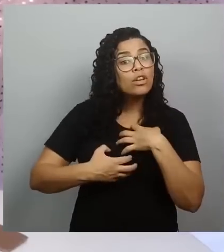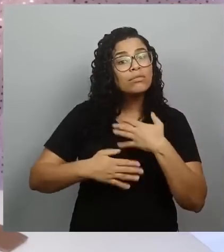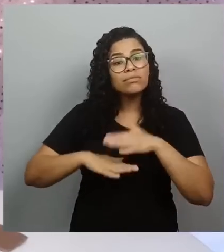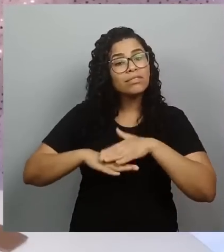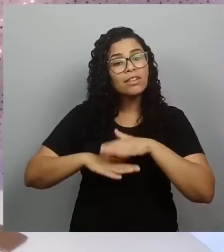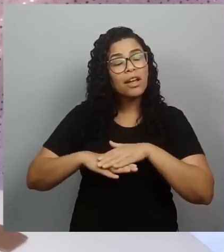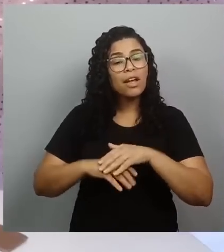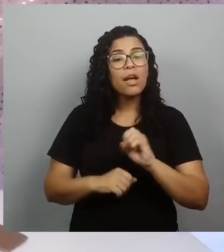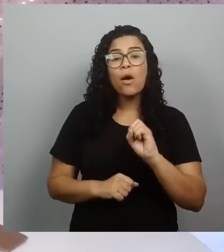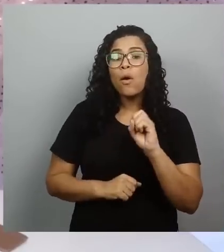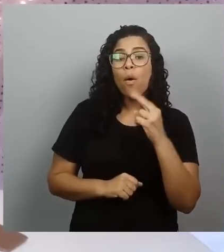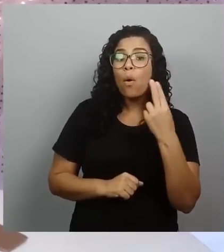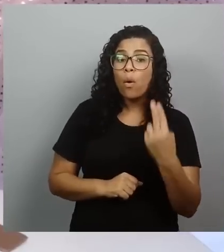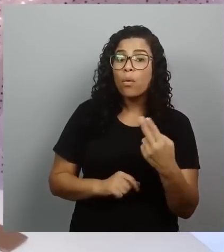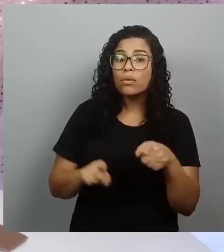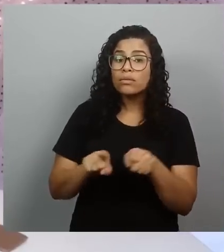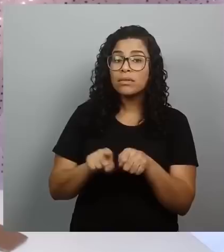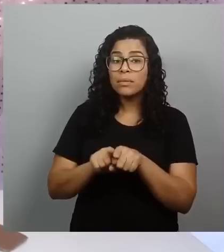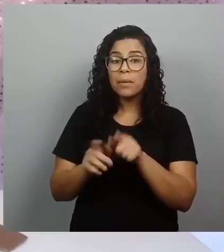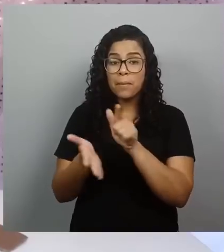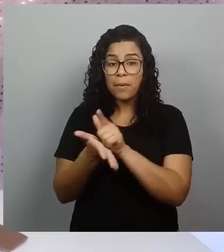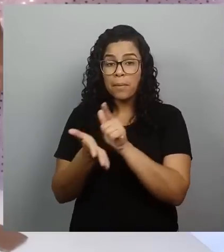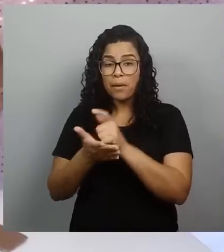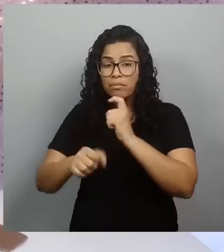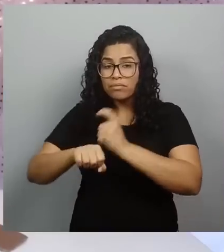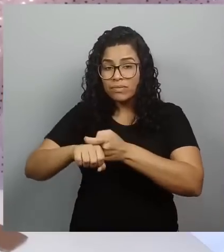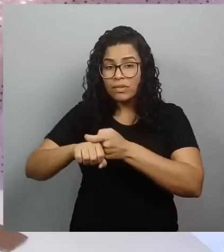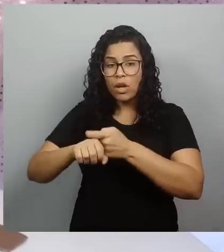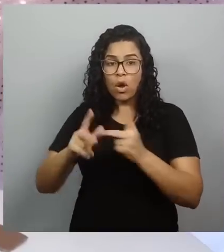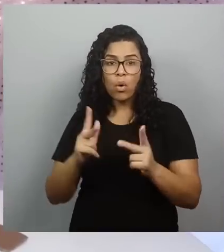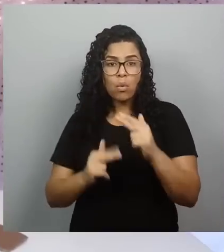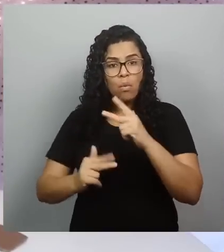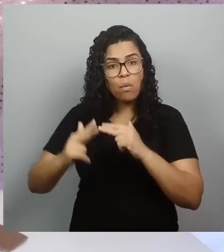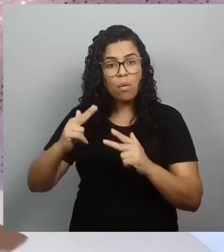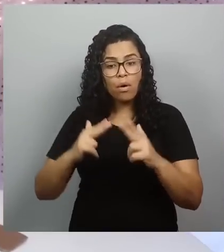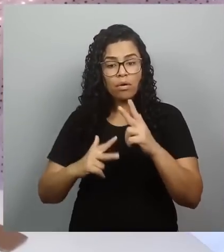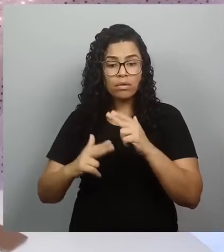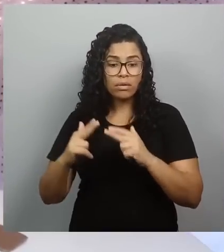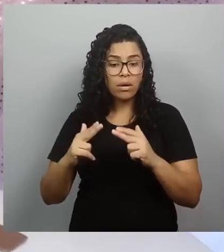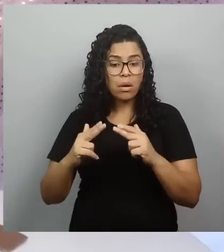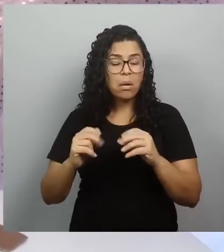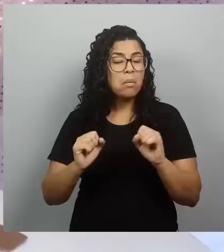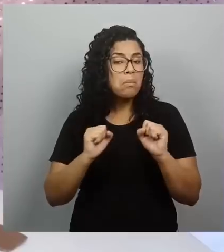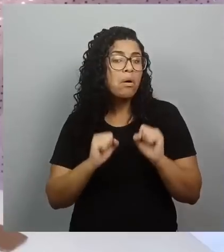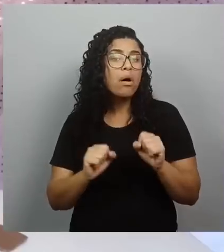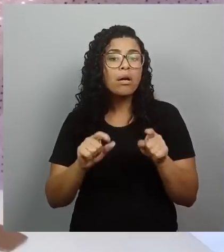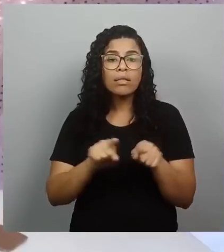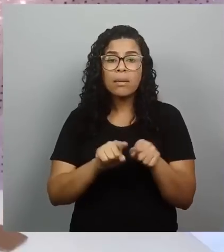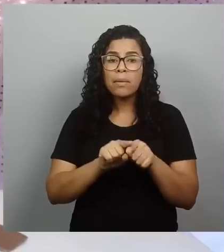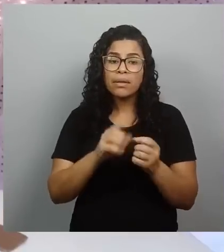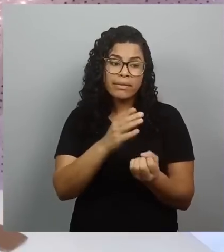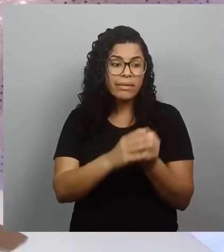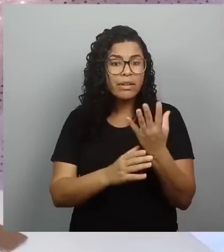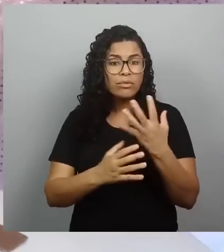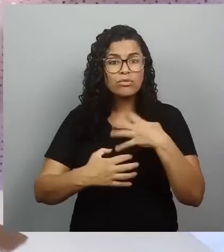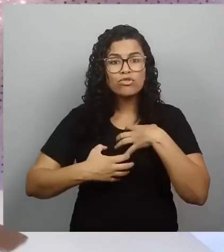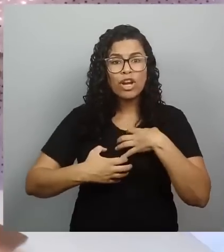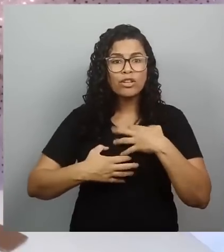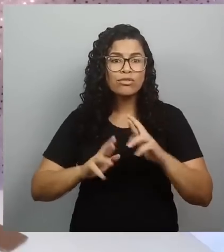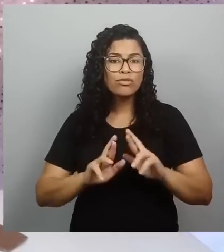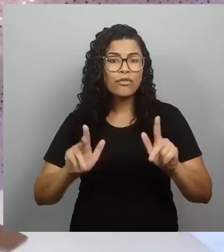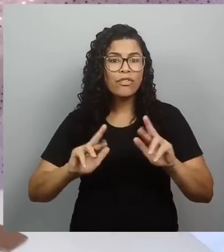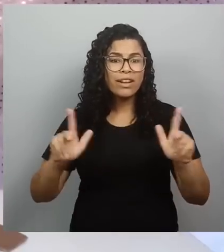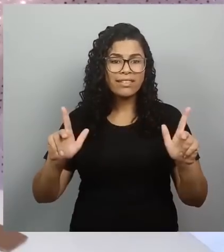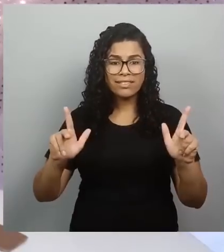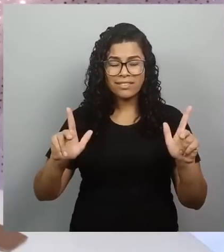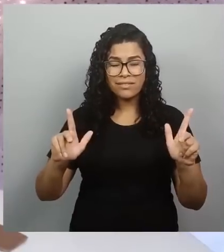os seus papelões que vão sendo cortados, esses restos vão criando formas.